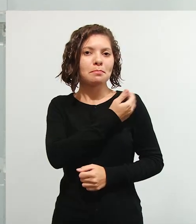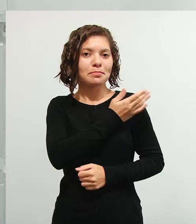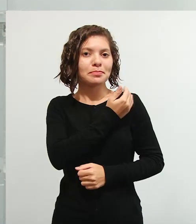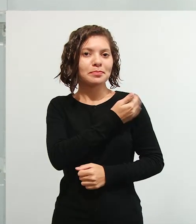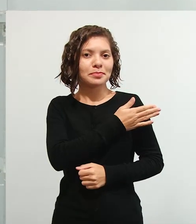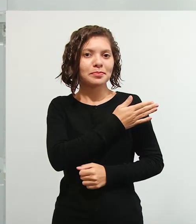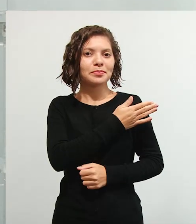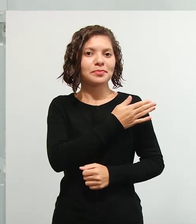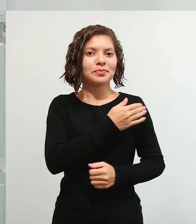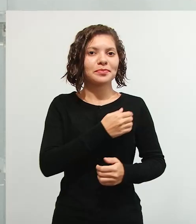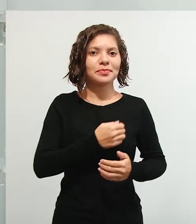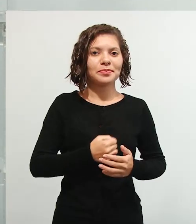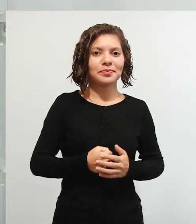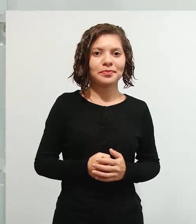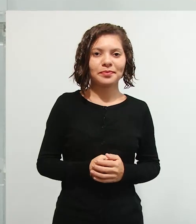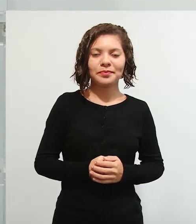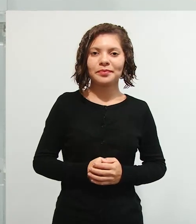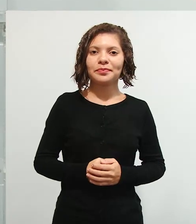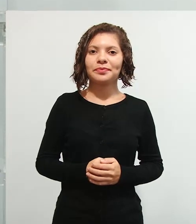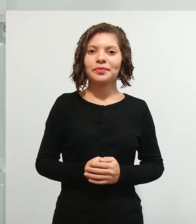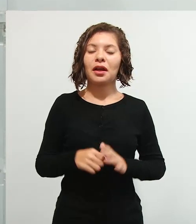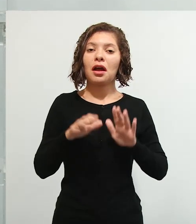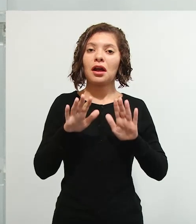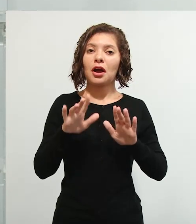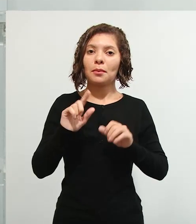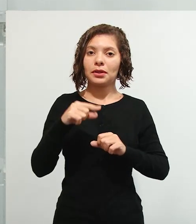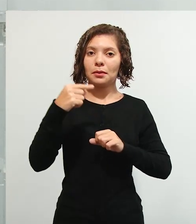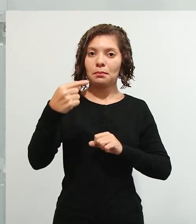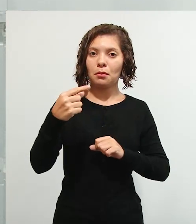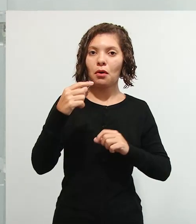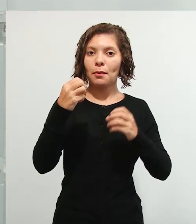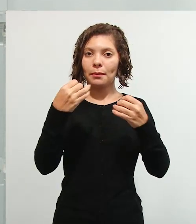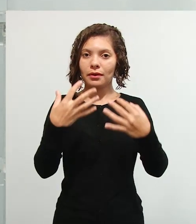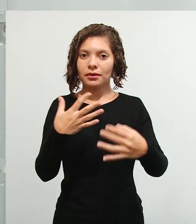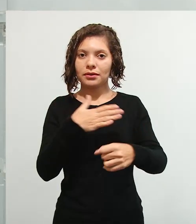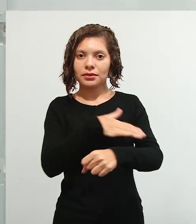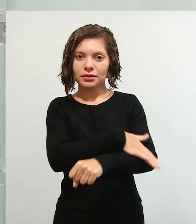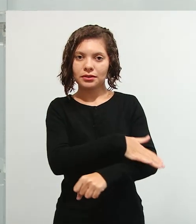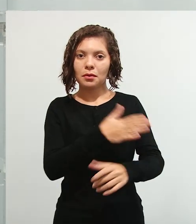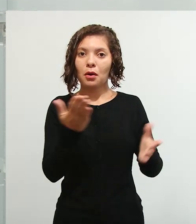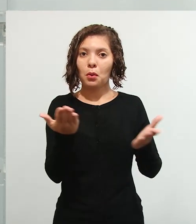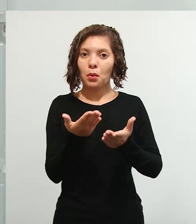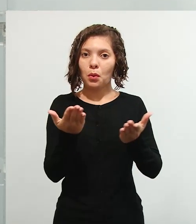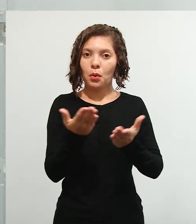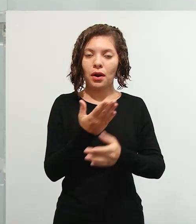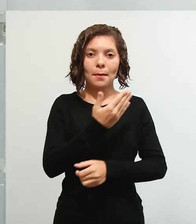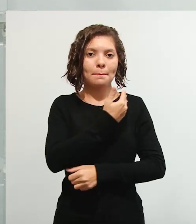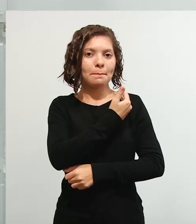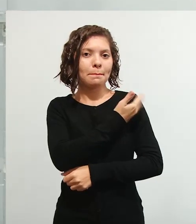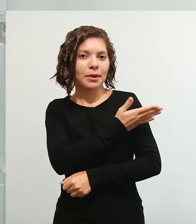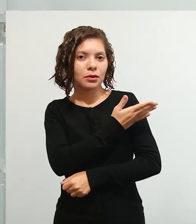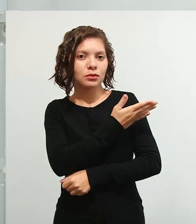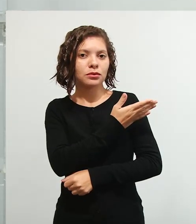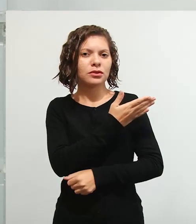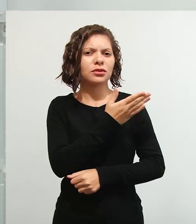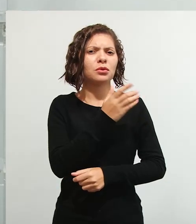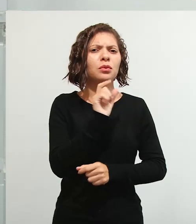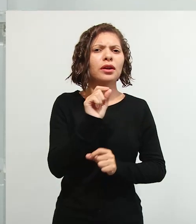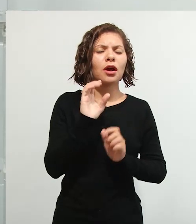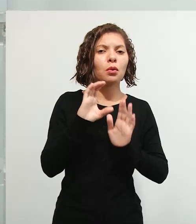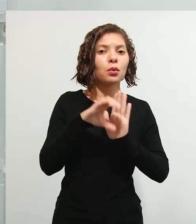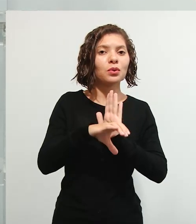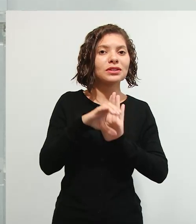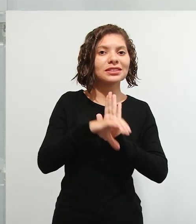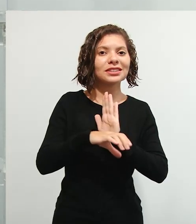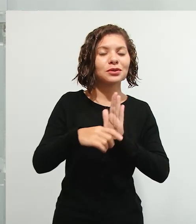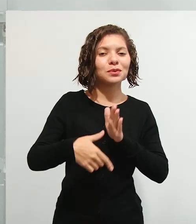Preconceito. Vou começar por aí. No slide você vai ver que está racismo. Eu vou chegar lá. Preconceito. Como a palavra já diz, é um